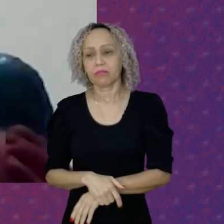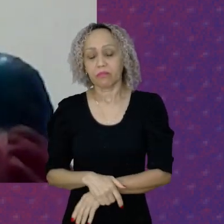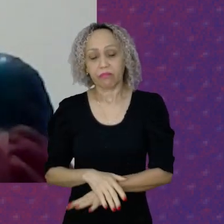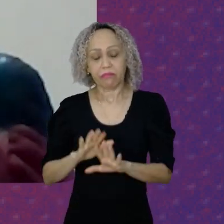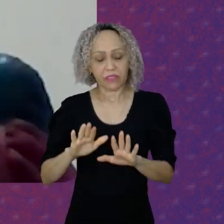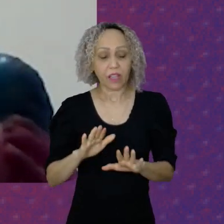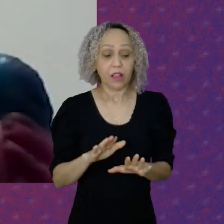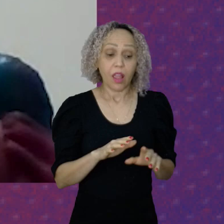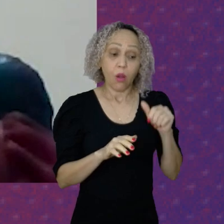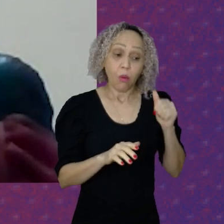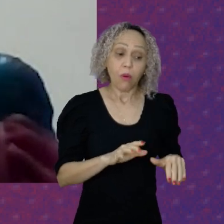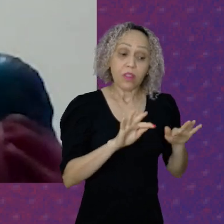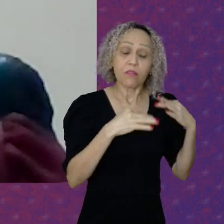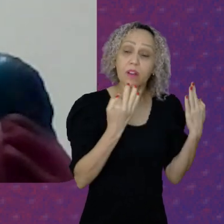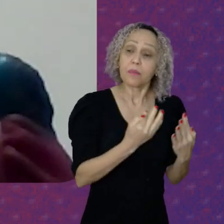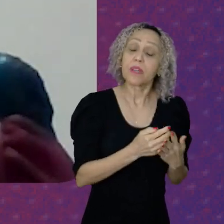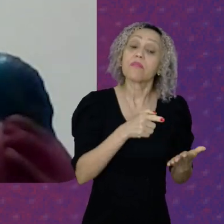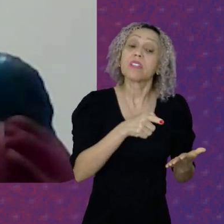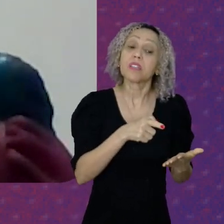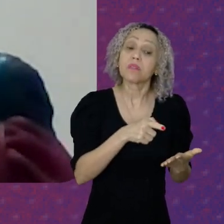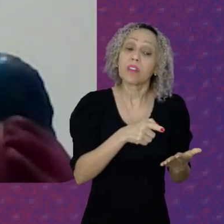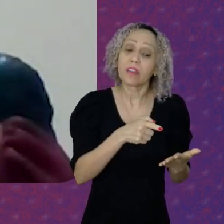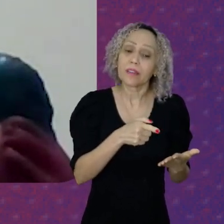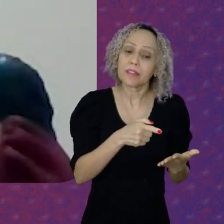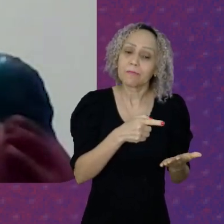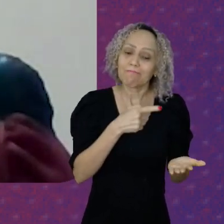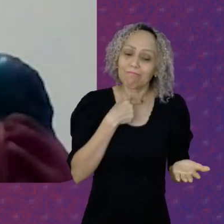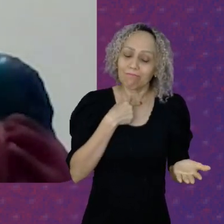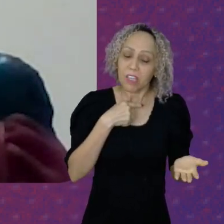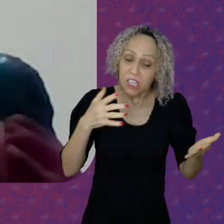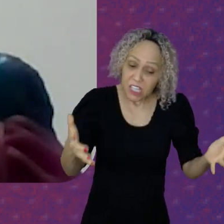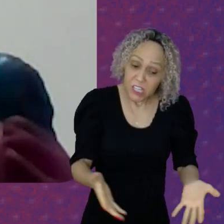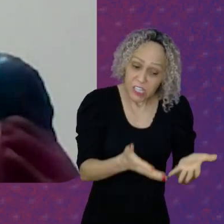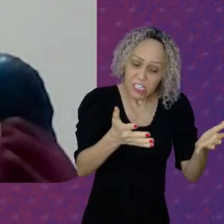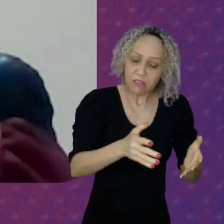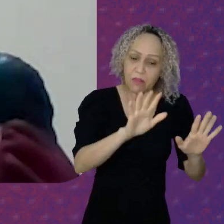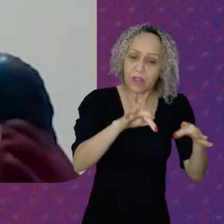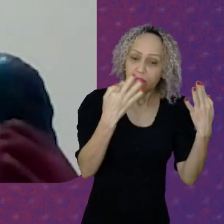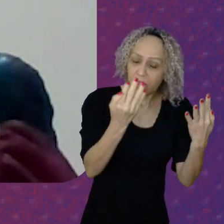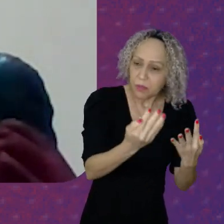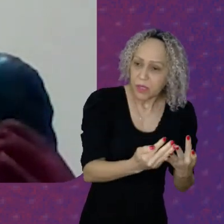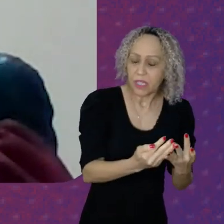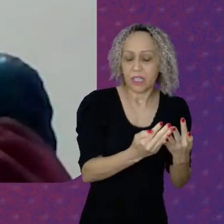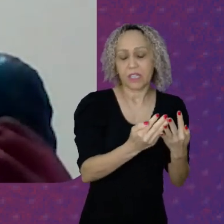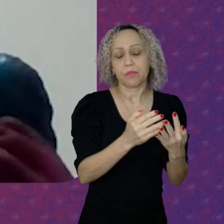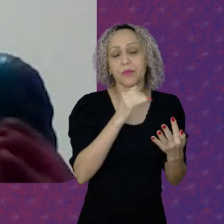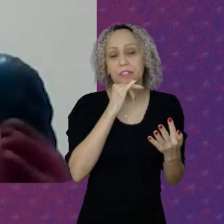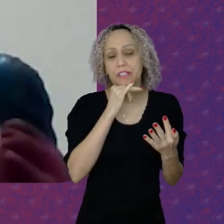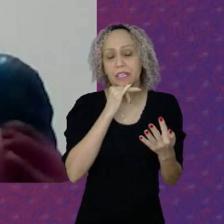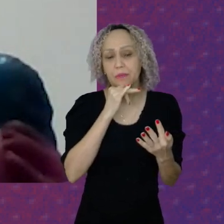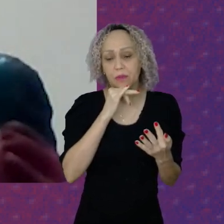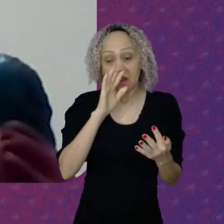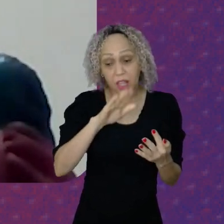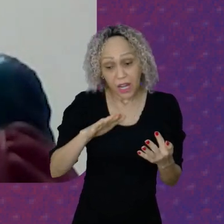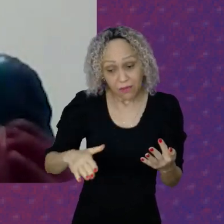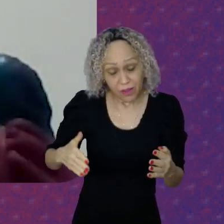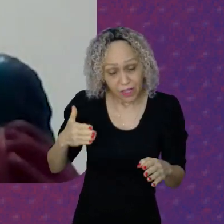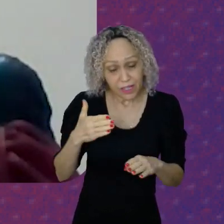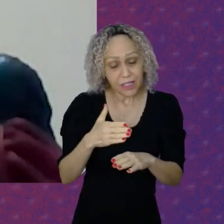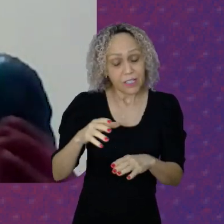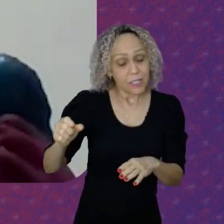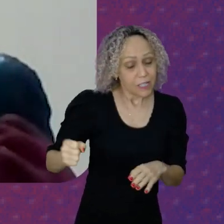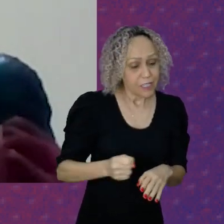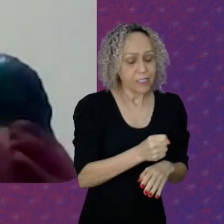de educação, mas a gente tinha mais facilidade, inclusive, com relação à vacinação das crianças. Hoje a gente já encontra